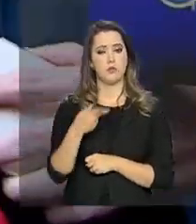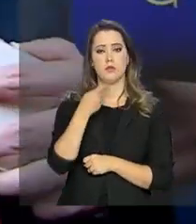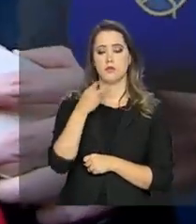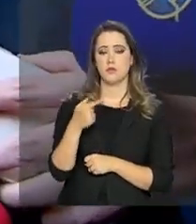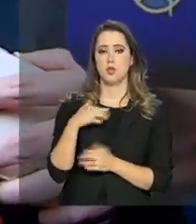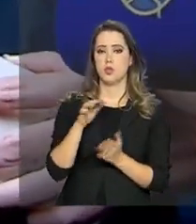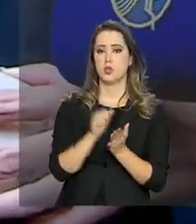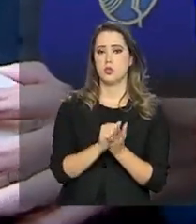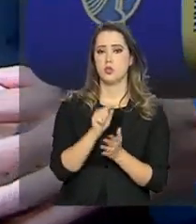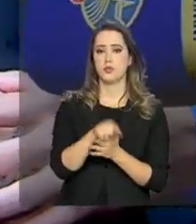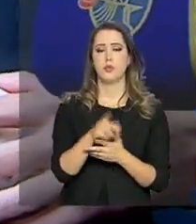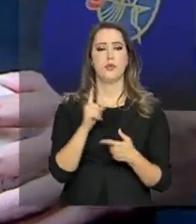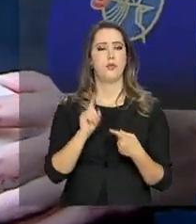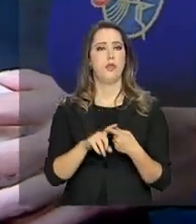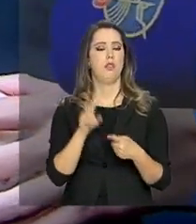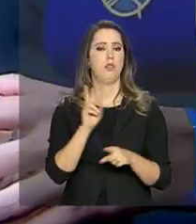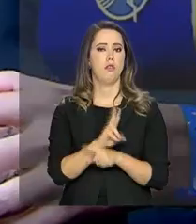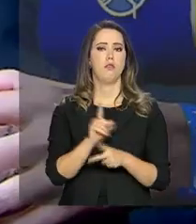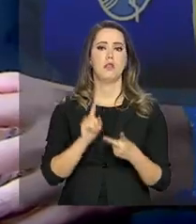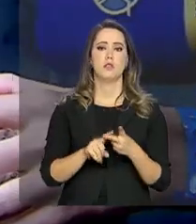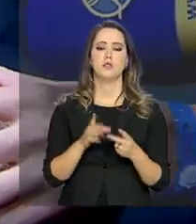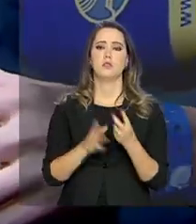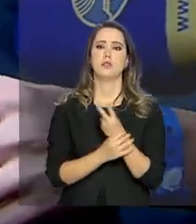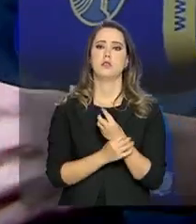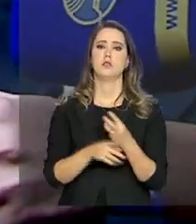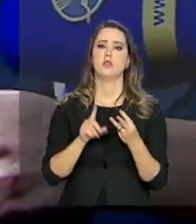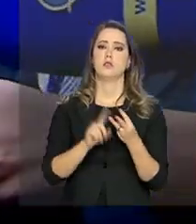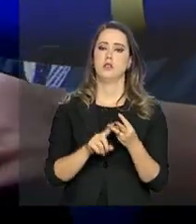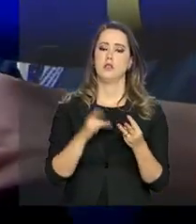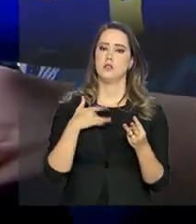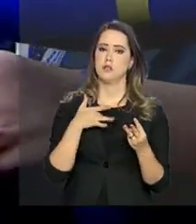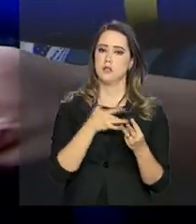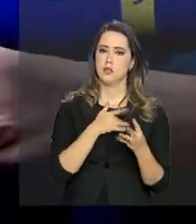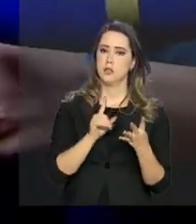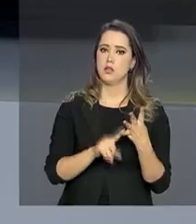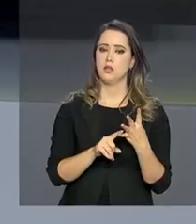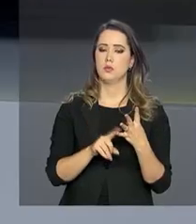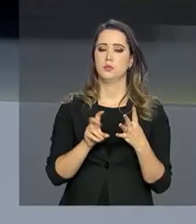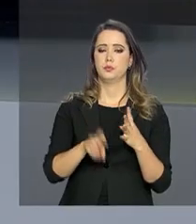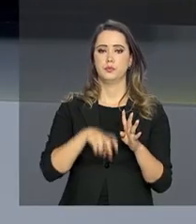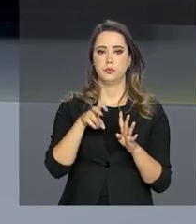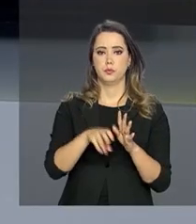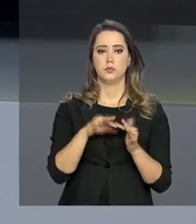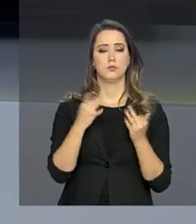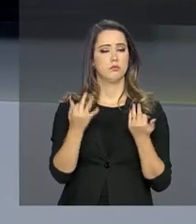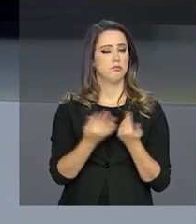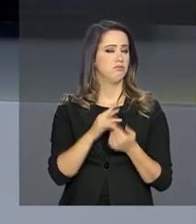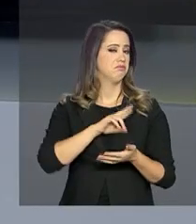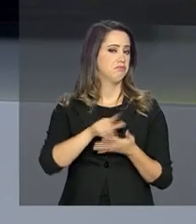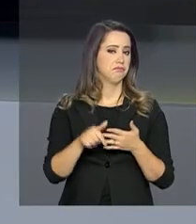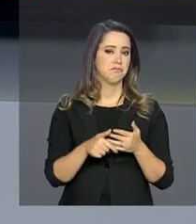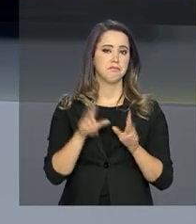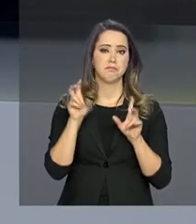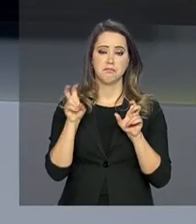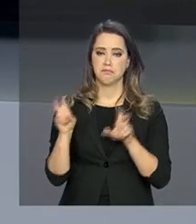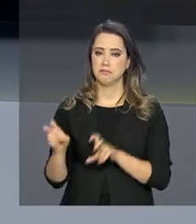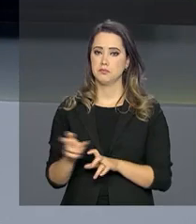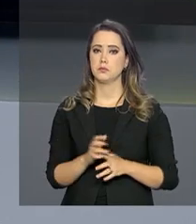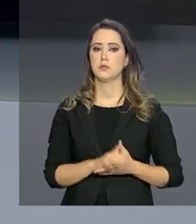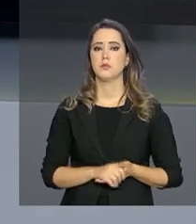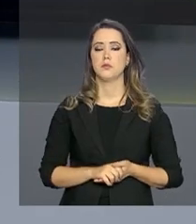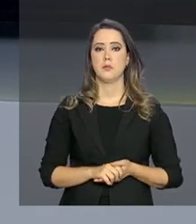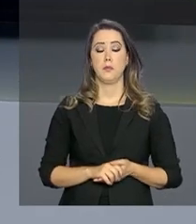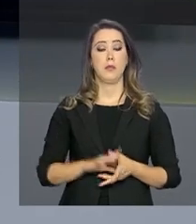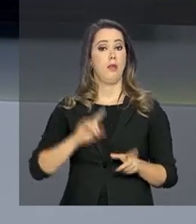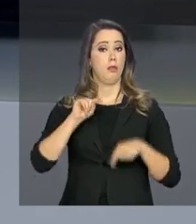de segurança da saúde e da alimentação da agricultura é familiar após essa reunião bilateral o presidente